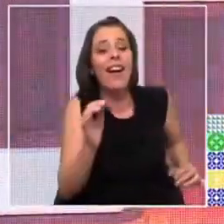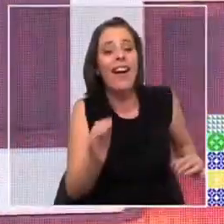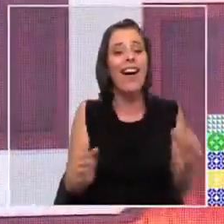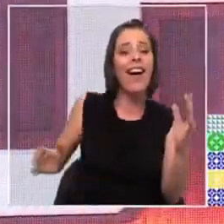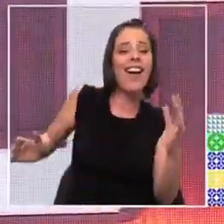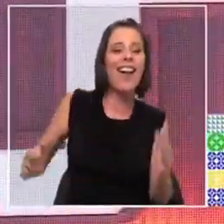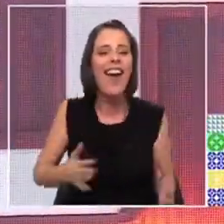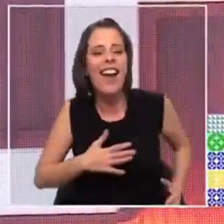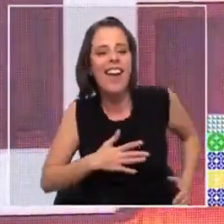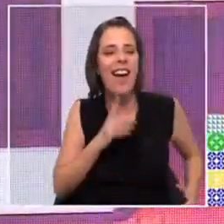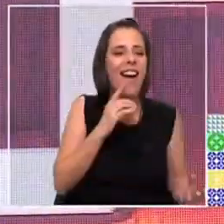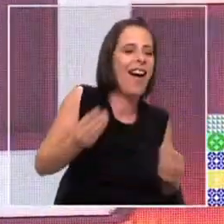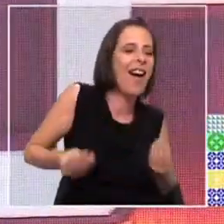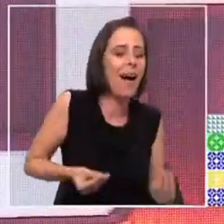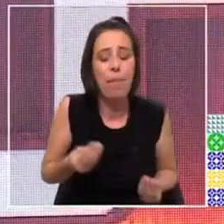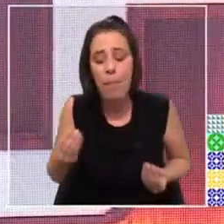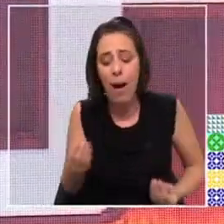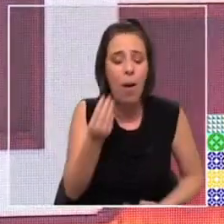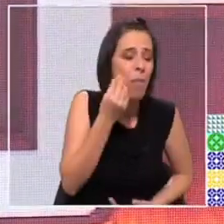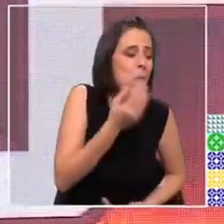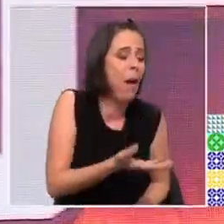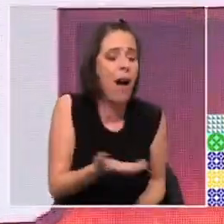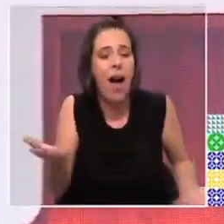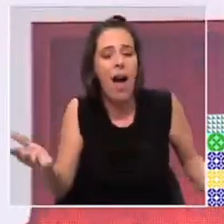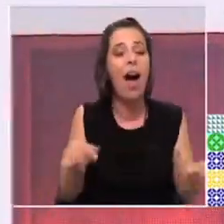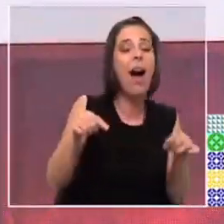Nossa maneira você